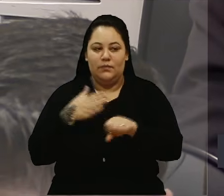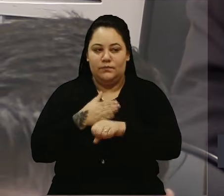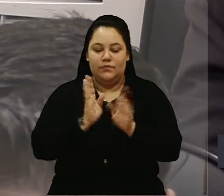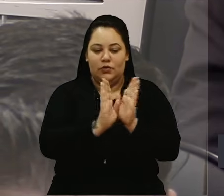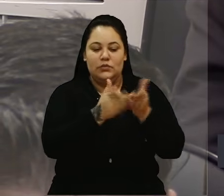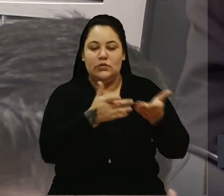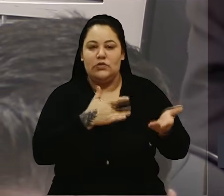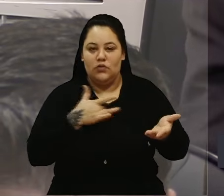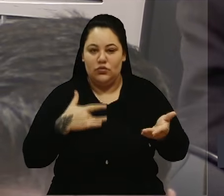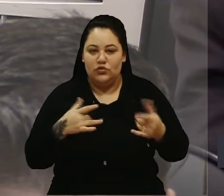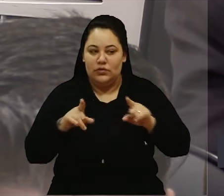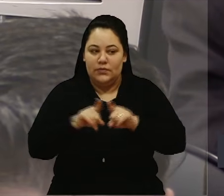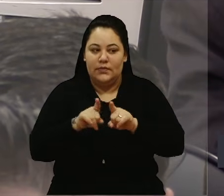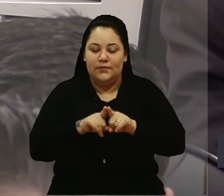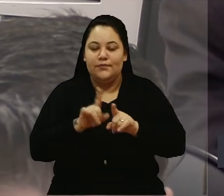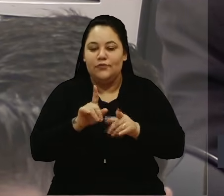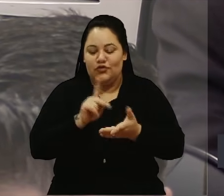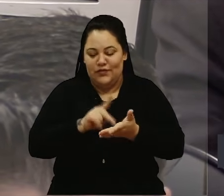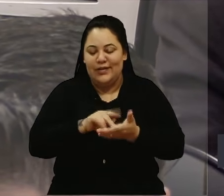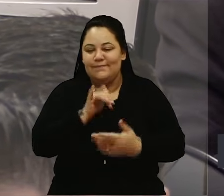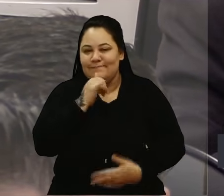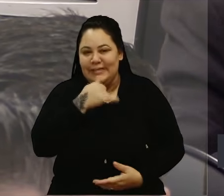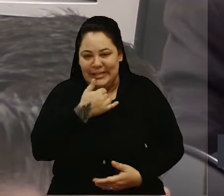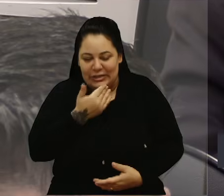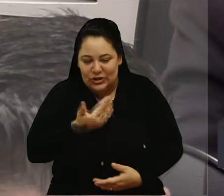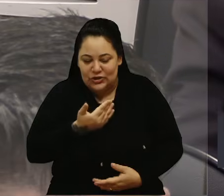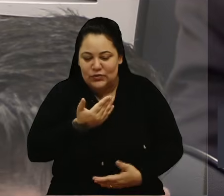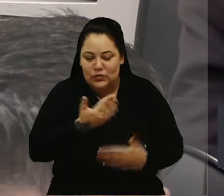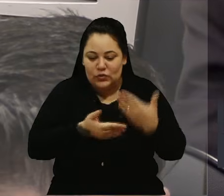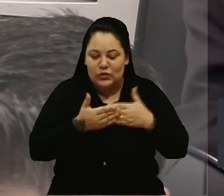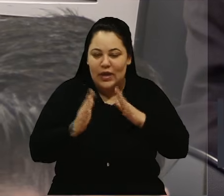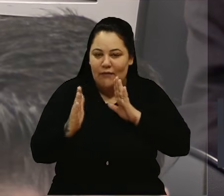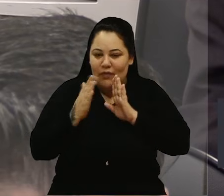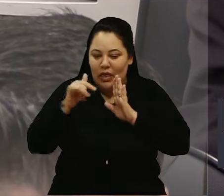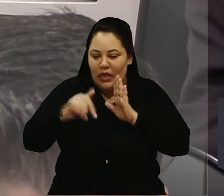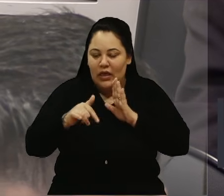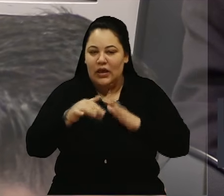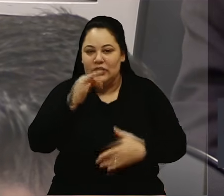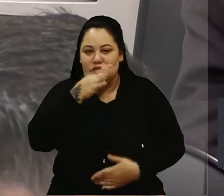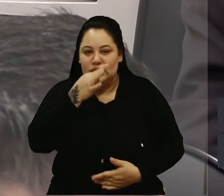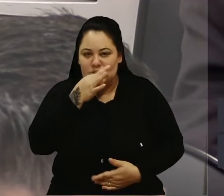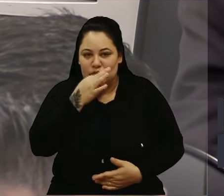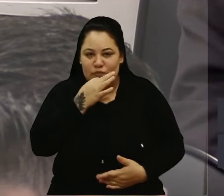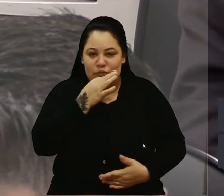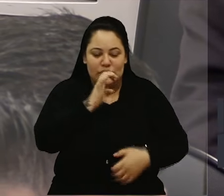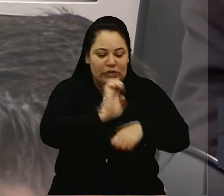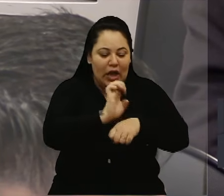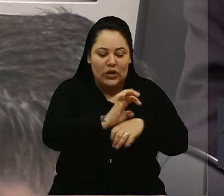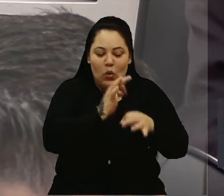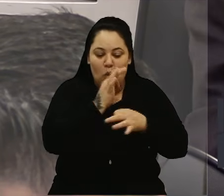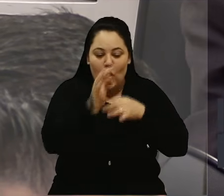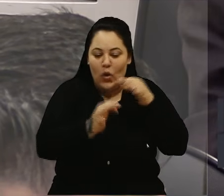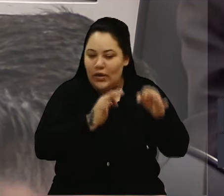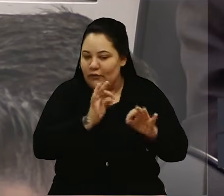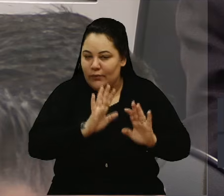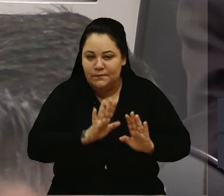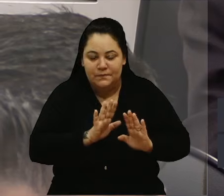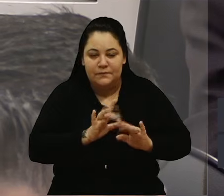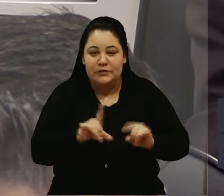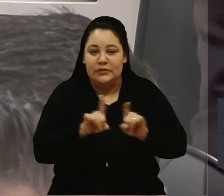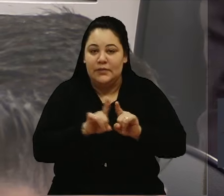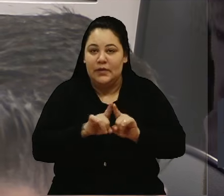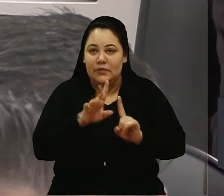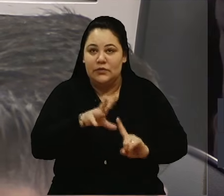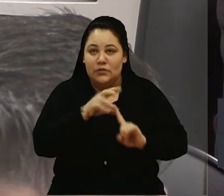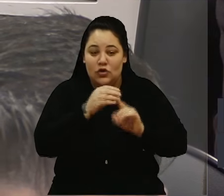Saúde. De fato, é lamentável a situação que estamos passando em Caxias do Sul, estado de calamidade pública. Inclusive, hoje